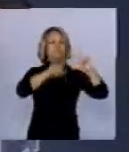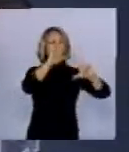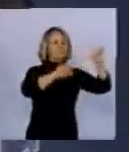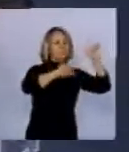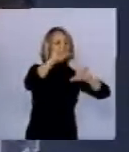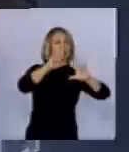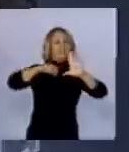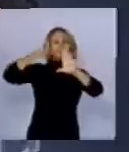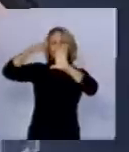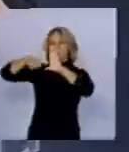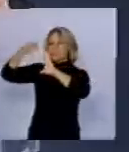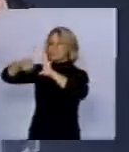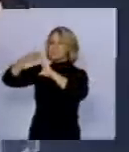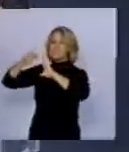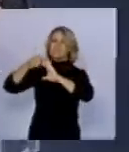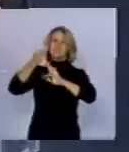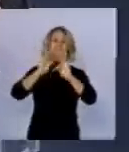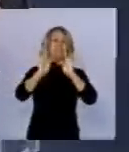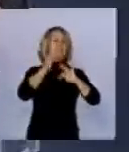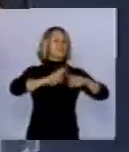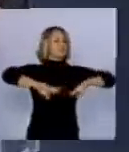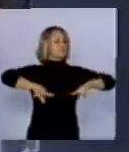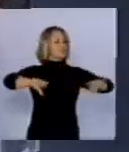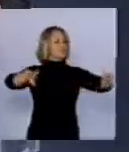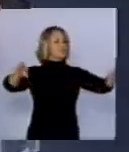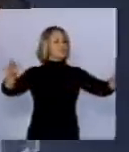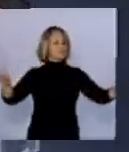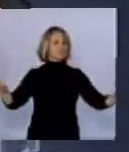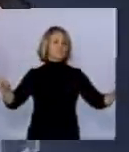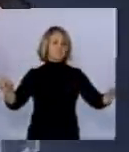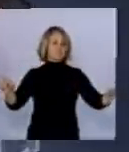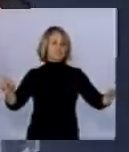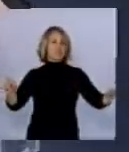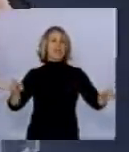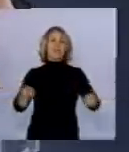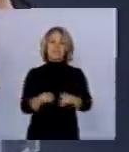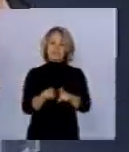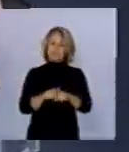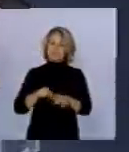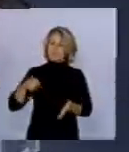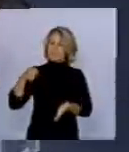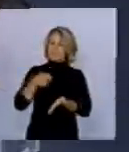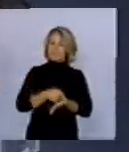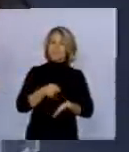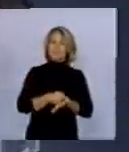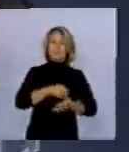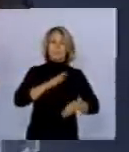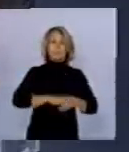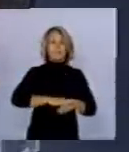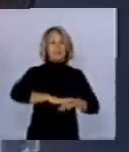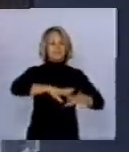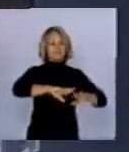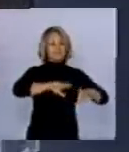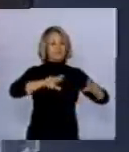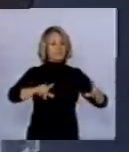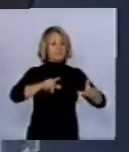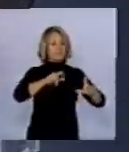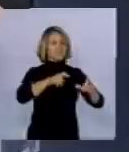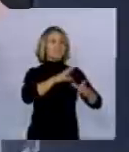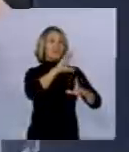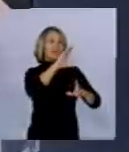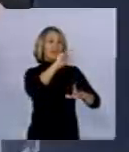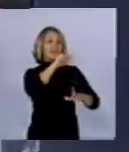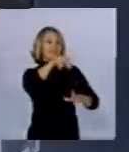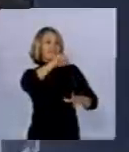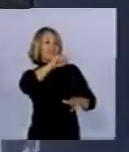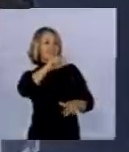de técnicos das mais diversas áreas ela também garante mais diversidade aos canais e a oportunidade de falar para